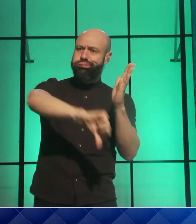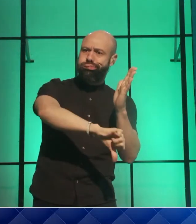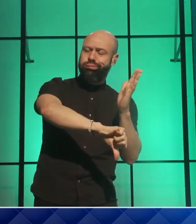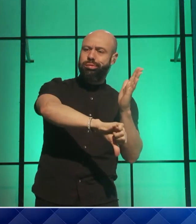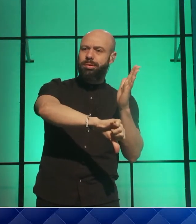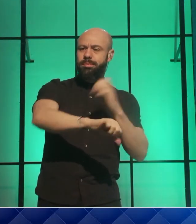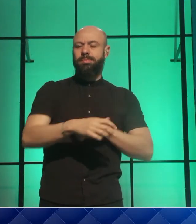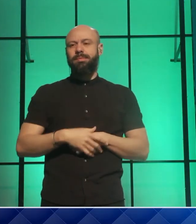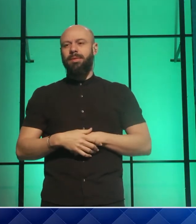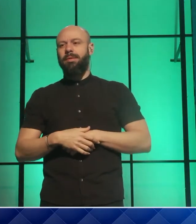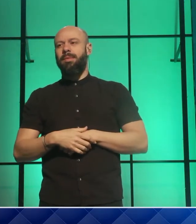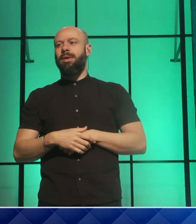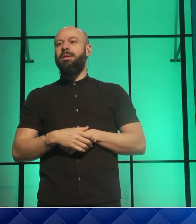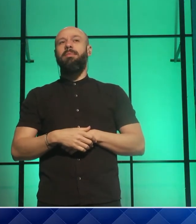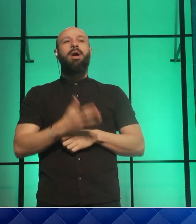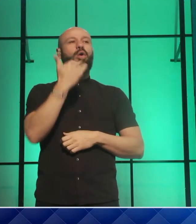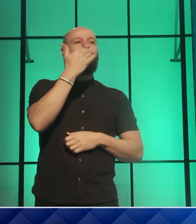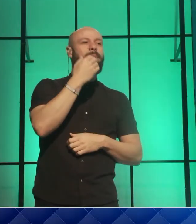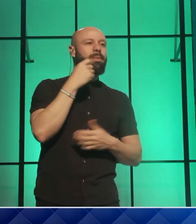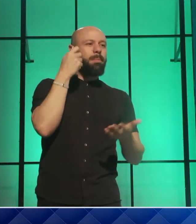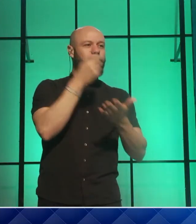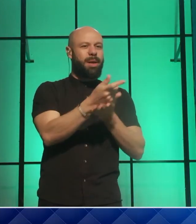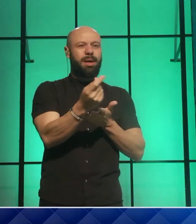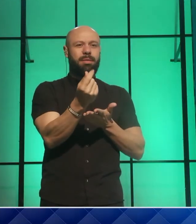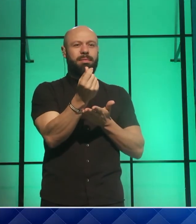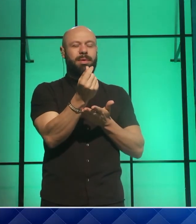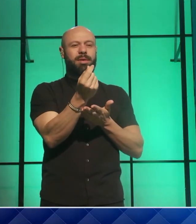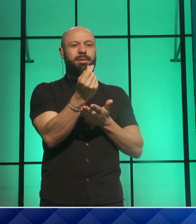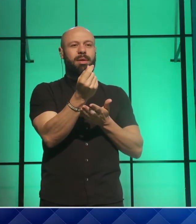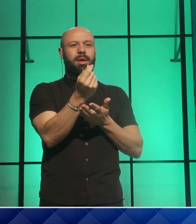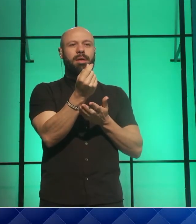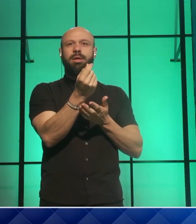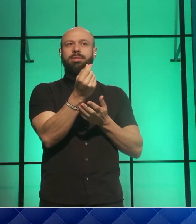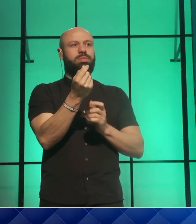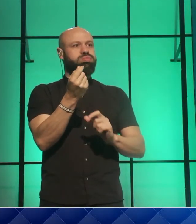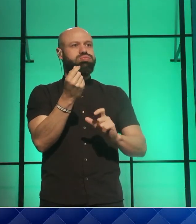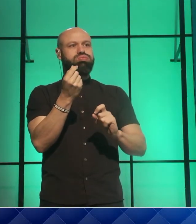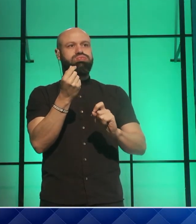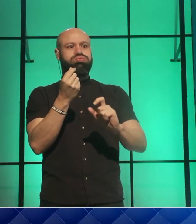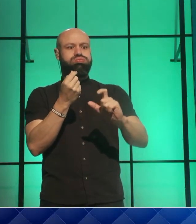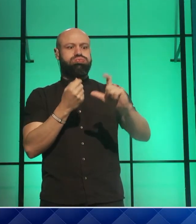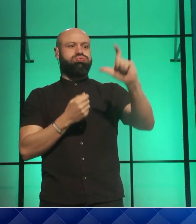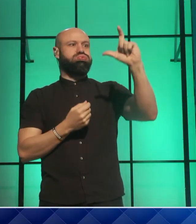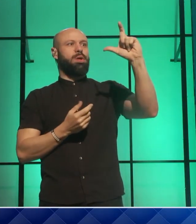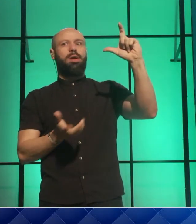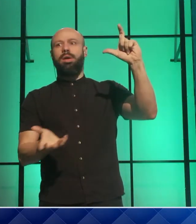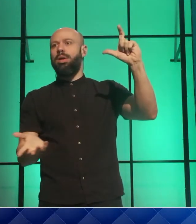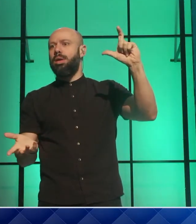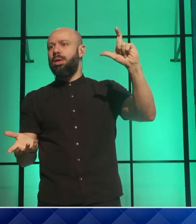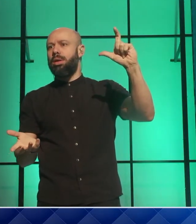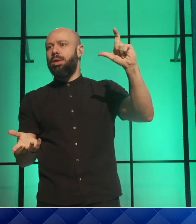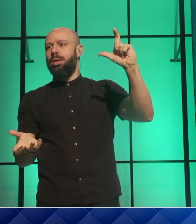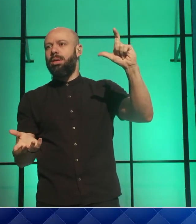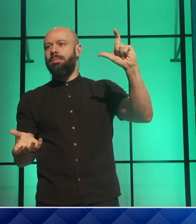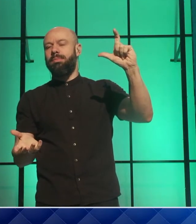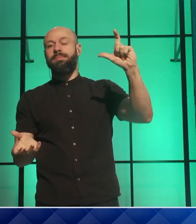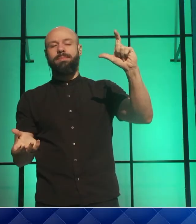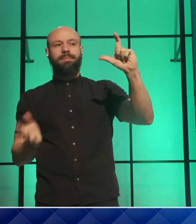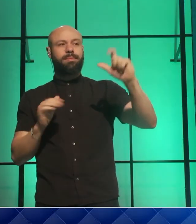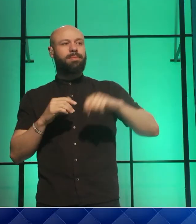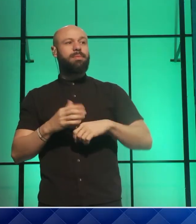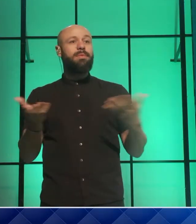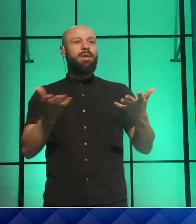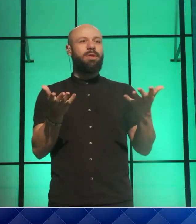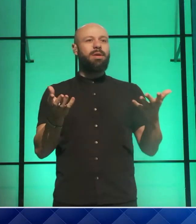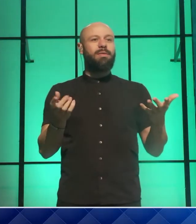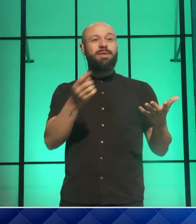das coisas, da comida, para viver a sua vida. Agora eu estou aqui falando com vocês, e o preço